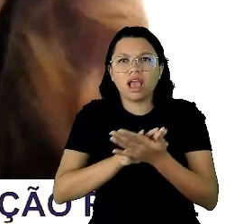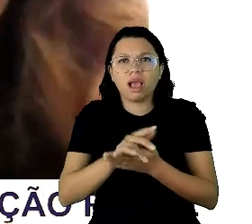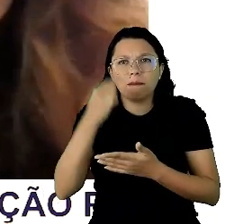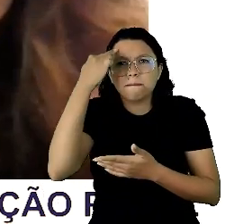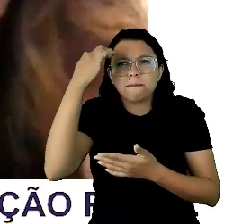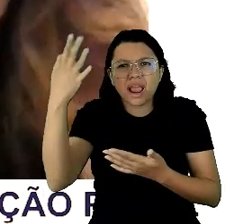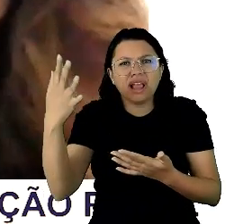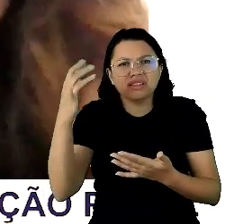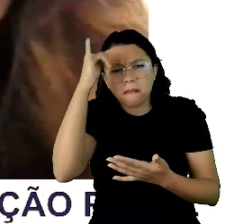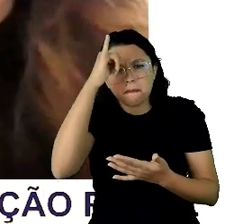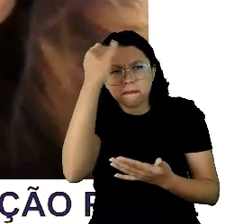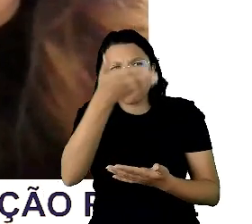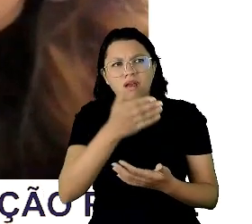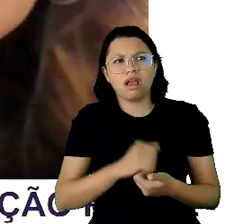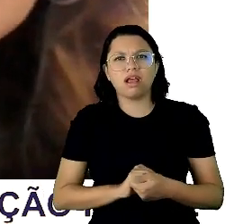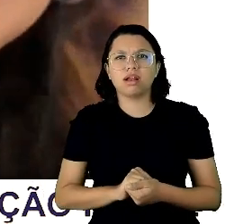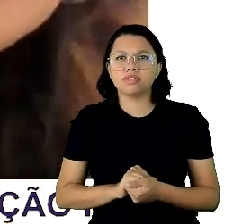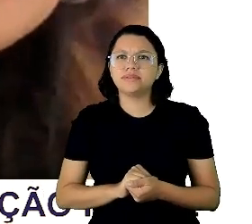é isso, sabe?